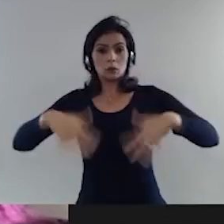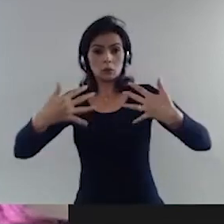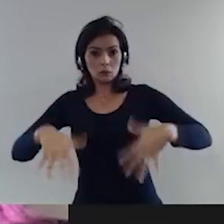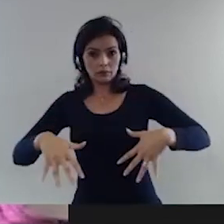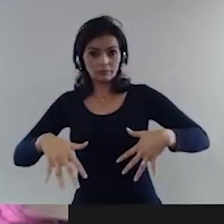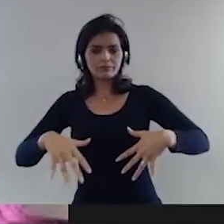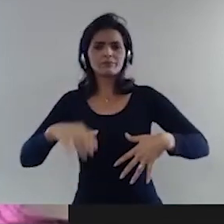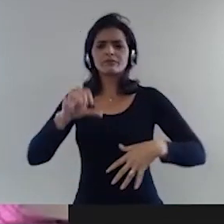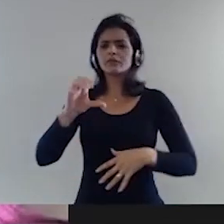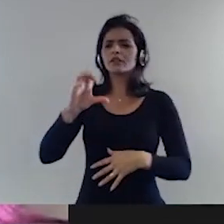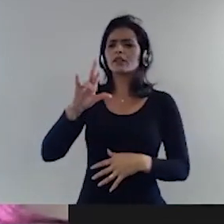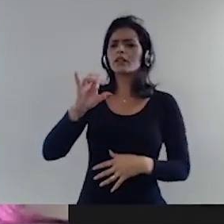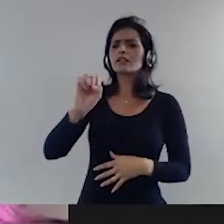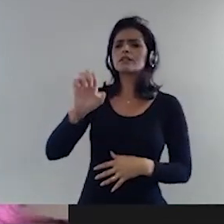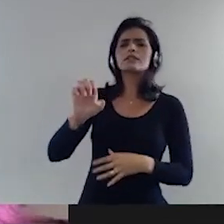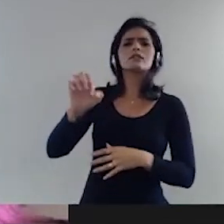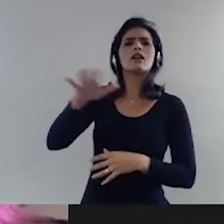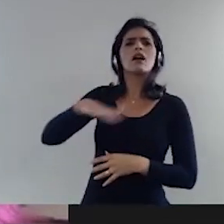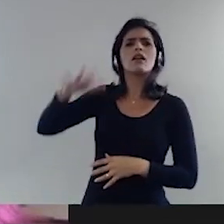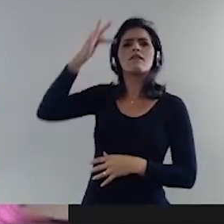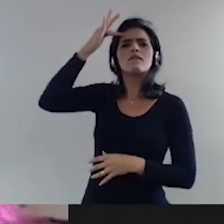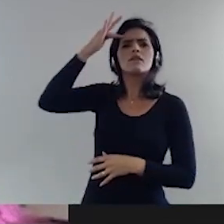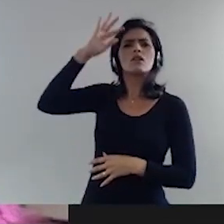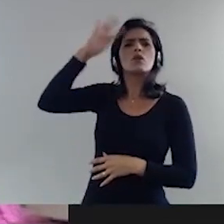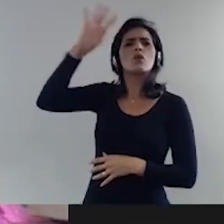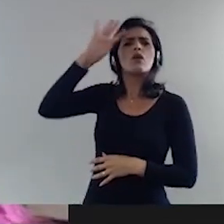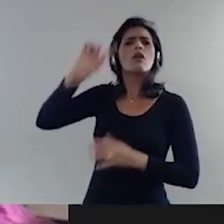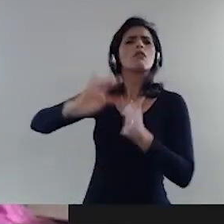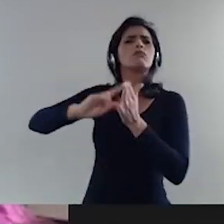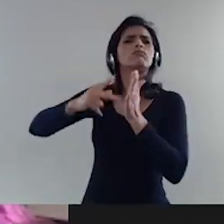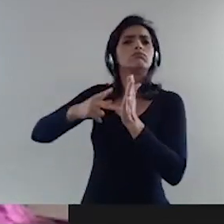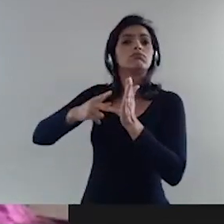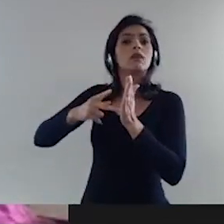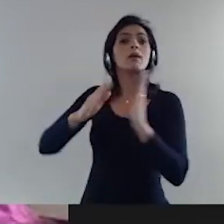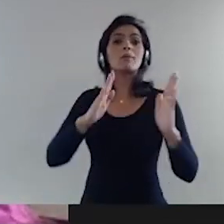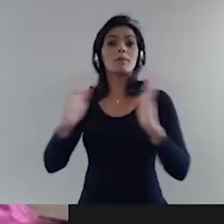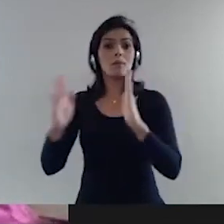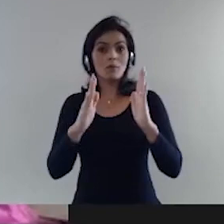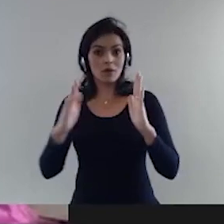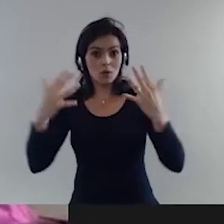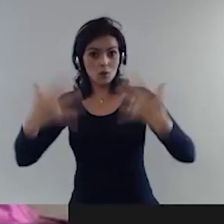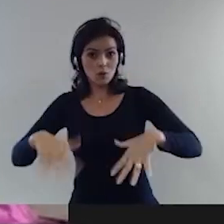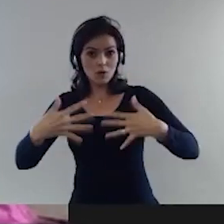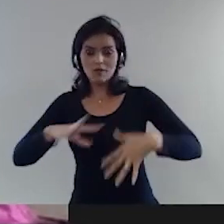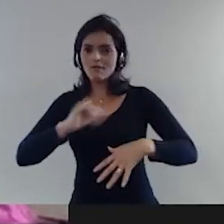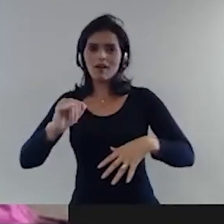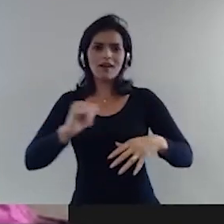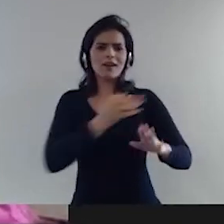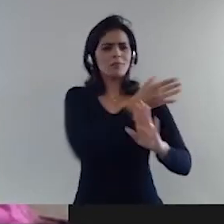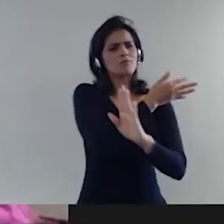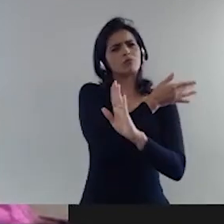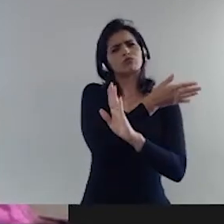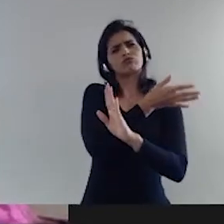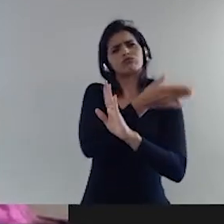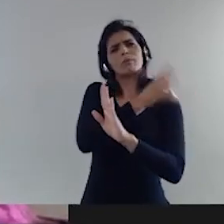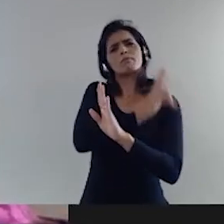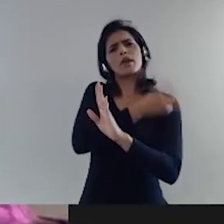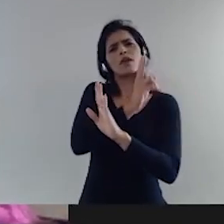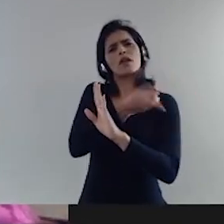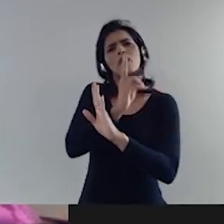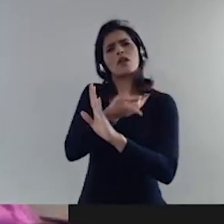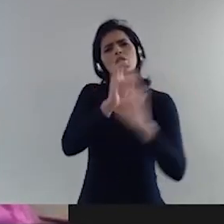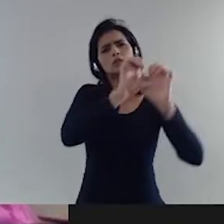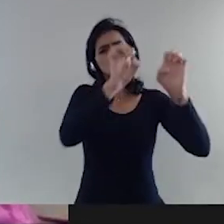que crise, na filosofia, pode ser um momento propício que rompe com parâmetros e